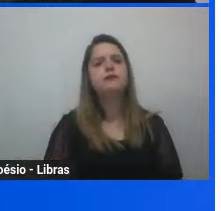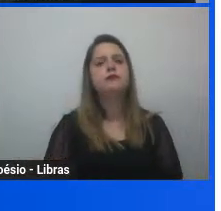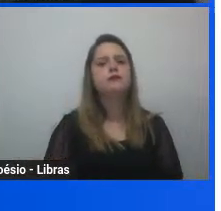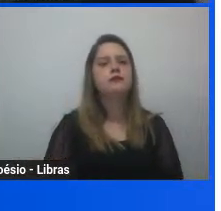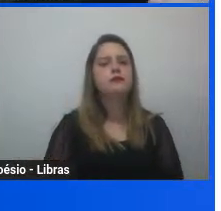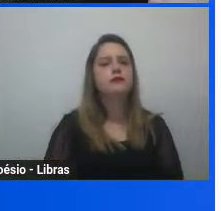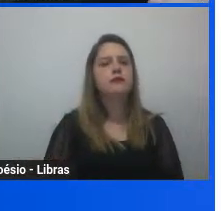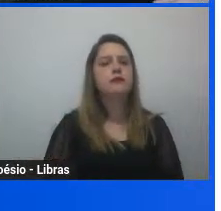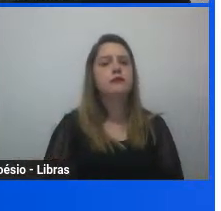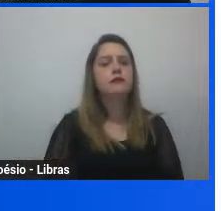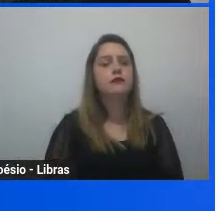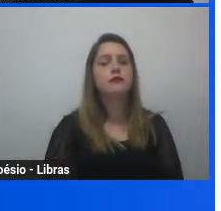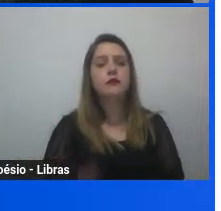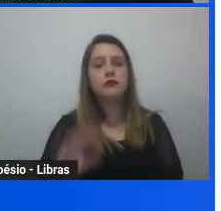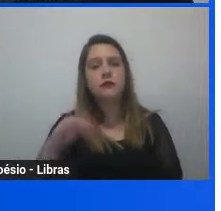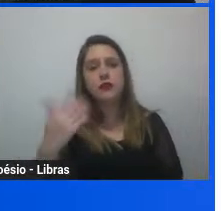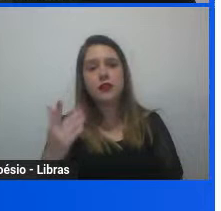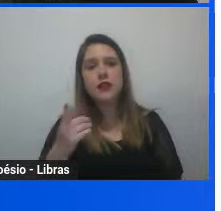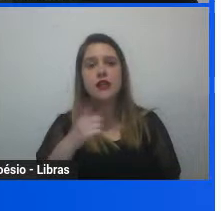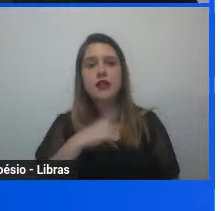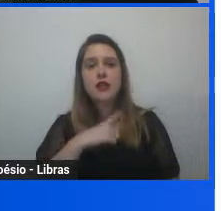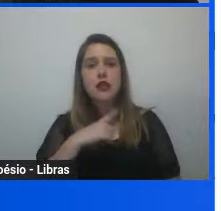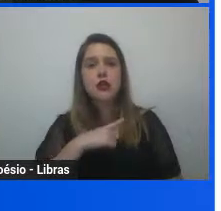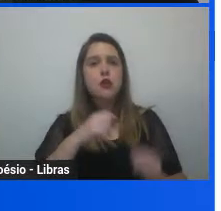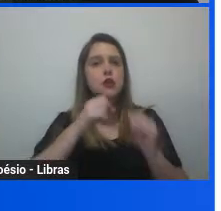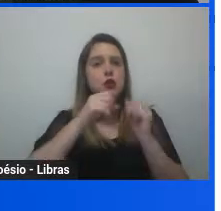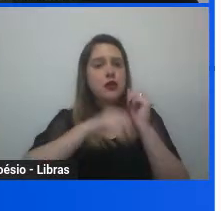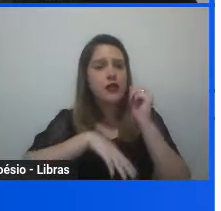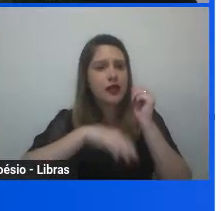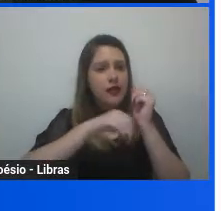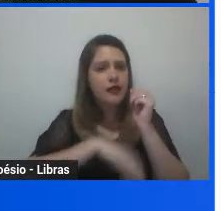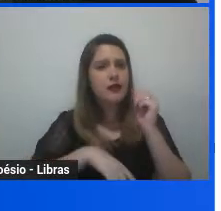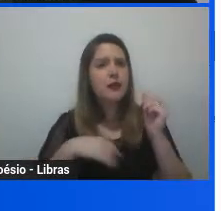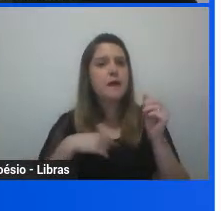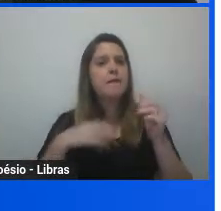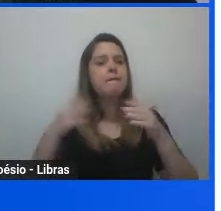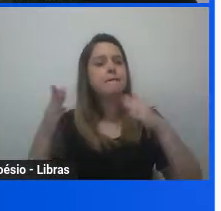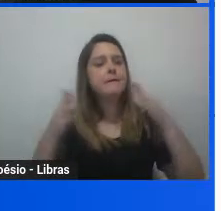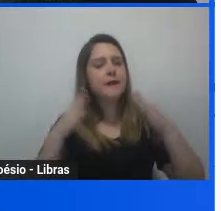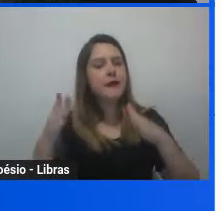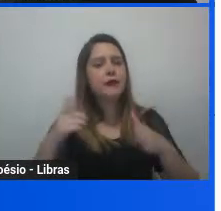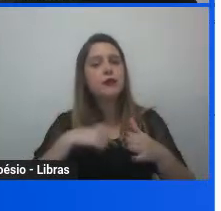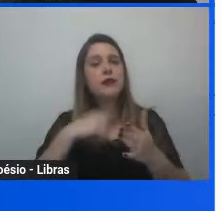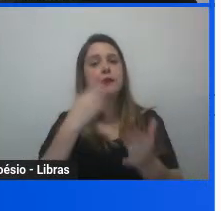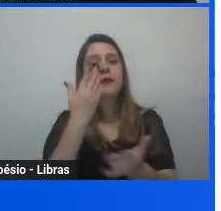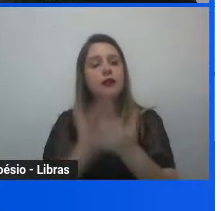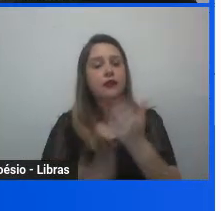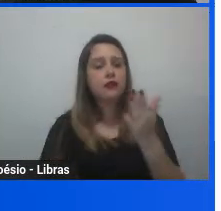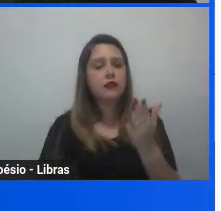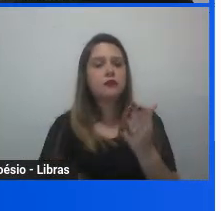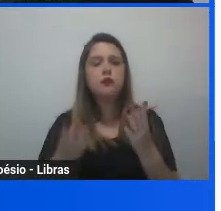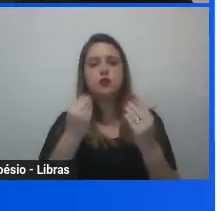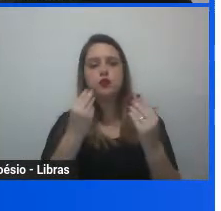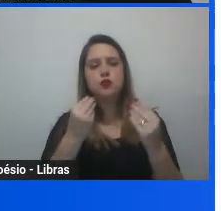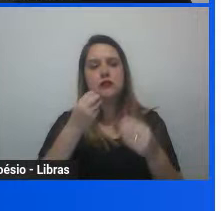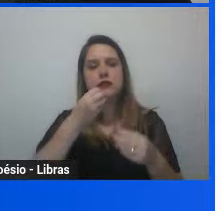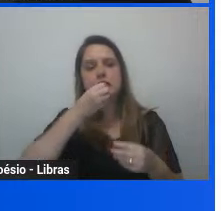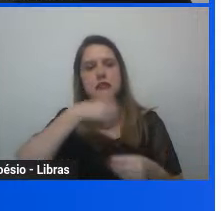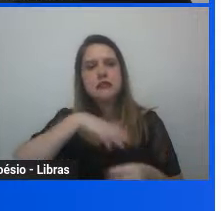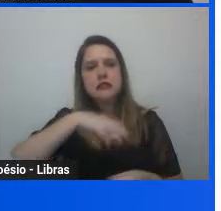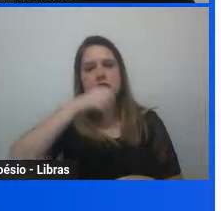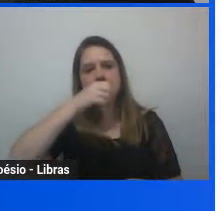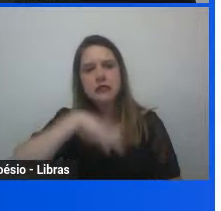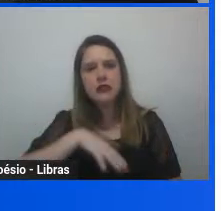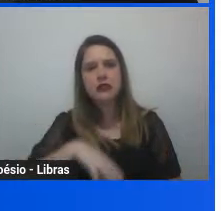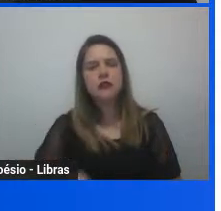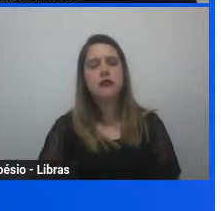Ou seja, ele tem um sangramento e uma pressão arterial baixa, porque ele perdeu muito sangue. Hemorragia